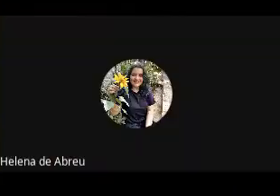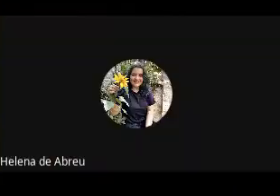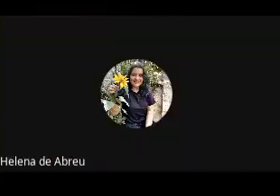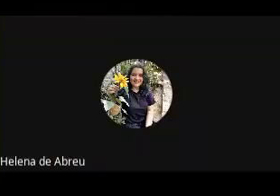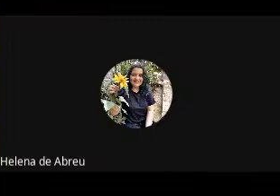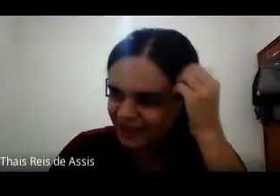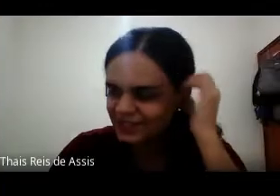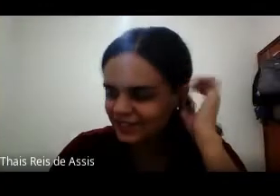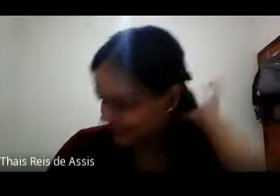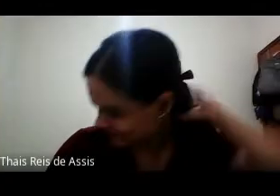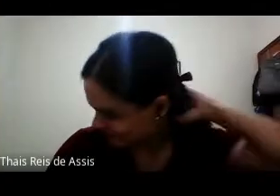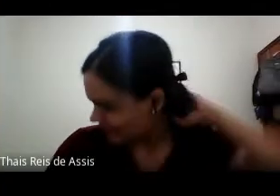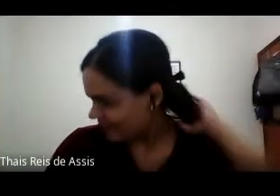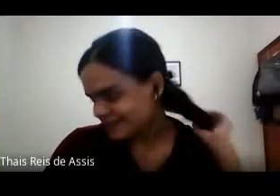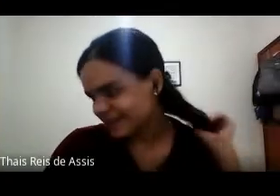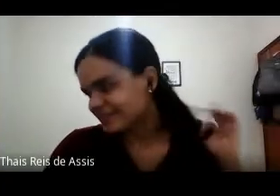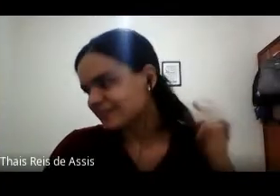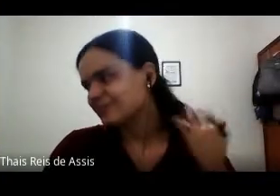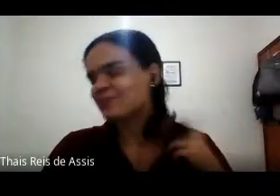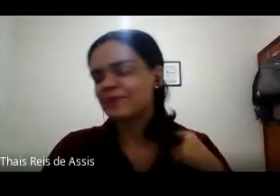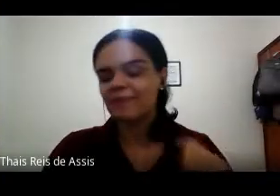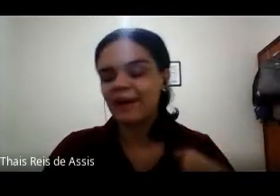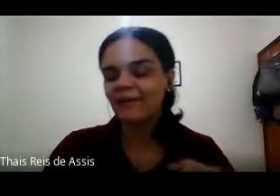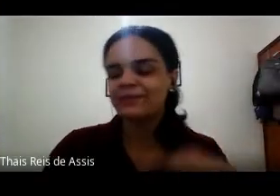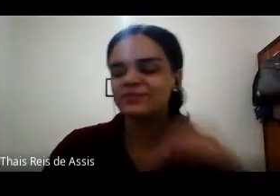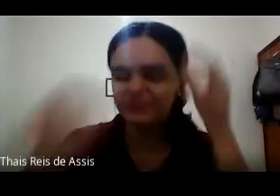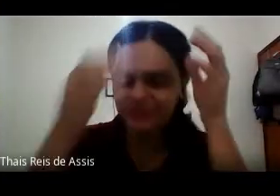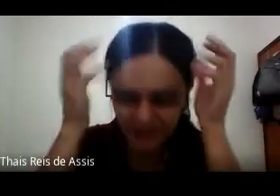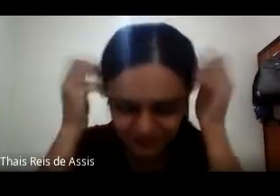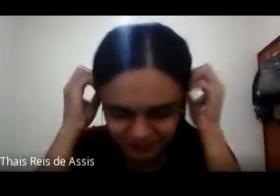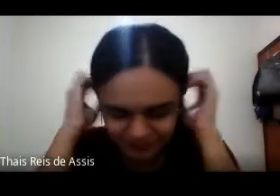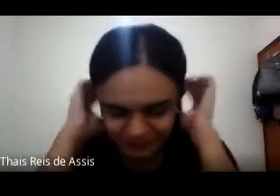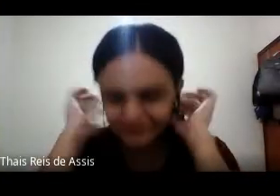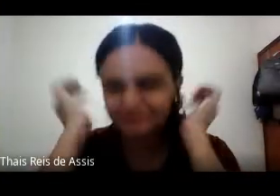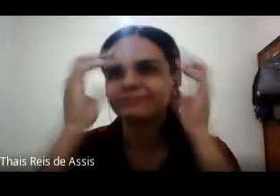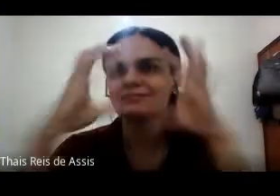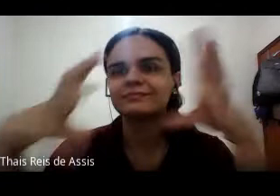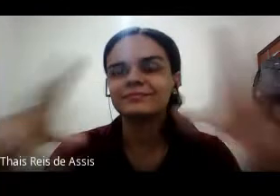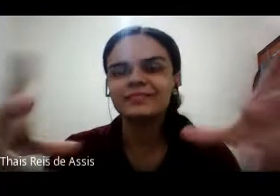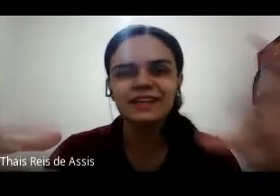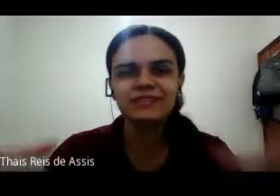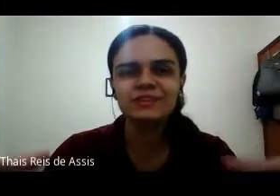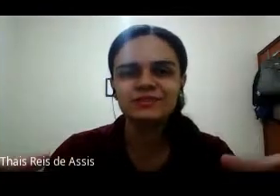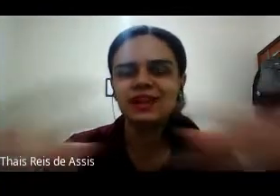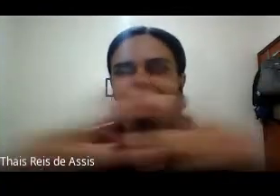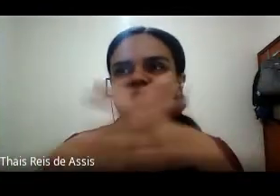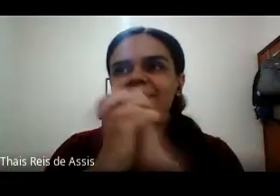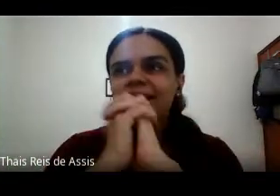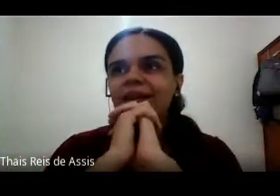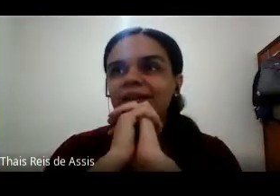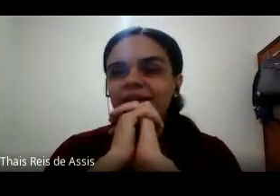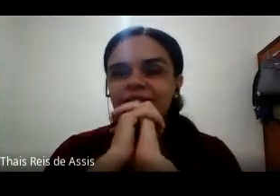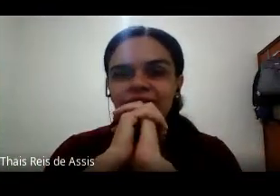Da China. Da China, né? Eu achei engraçado. Outro dia eu peguei um pacote de as ervilhas congeladas